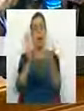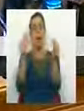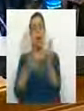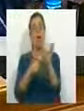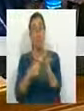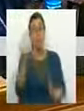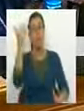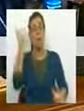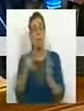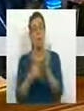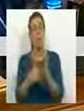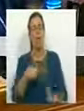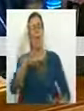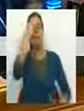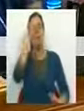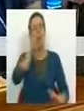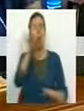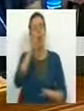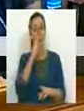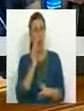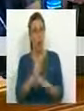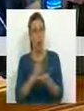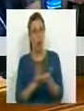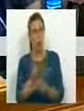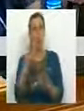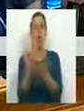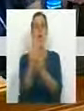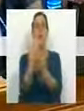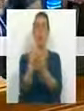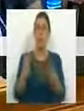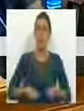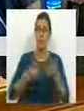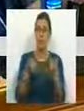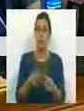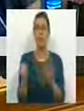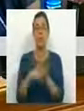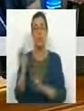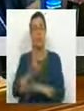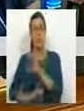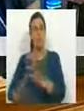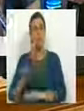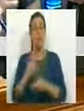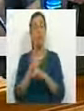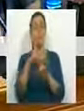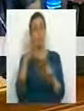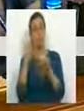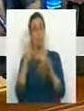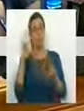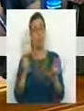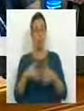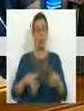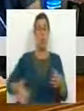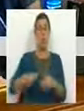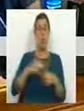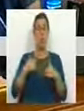muito por fazer, e eu queria saber se o Governo vai manter este ciclo de recuperação de investimentos, correndo a fundos comunitários, porque em concreto no